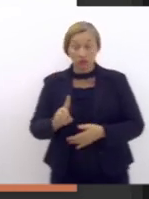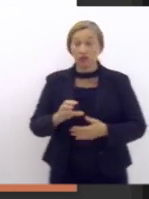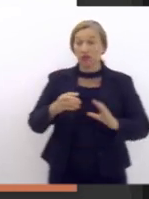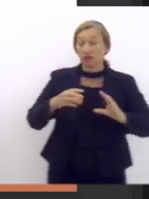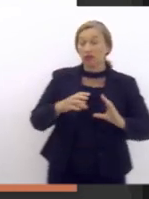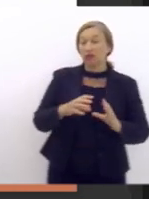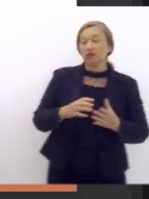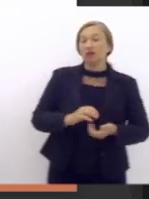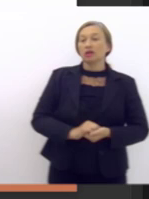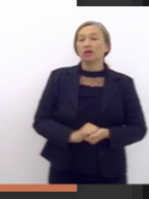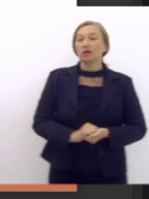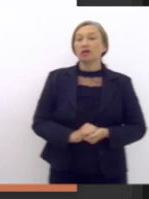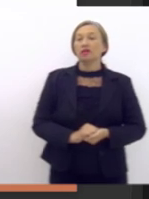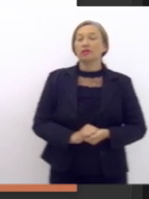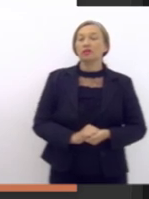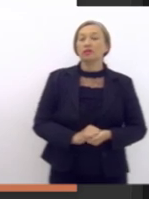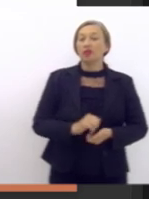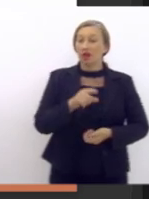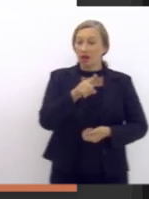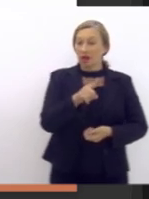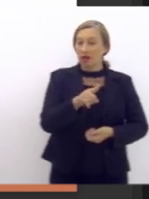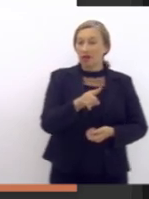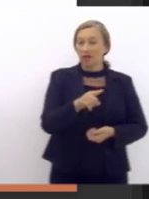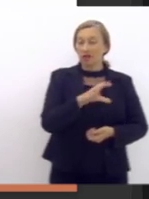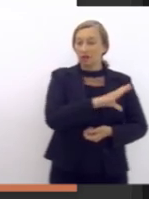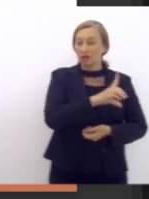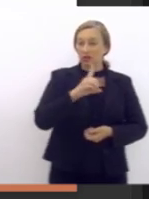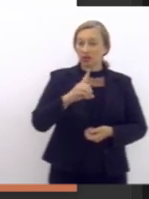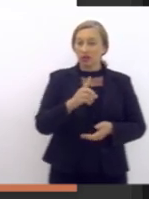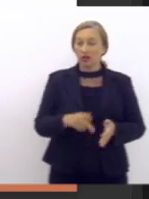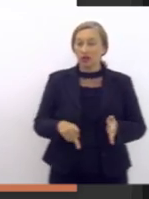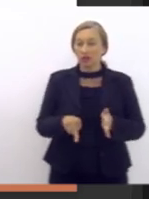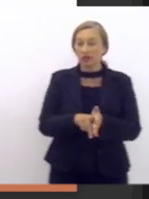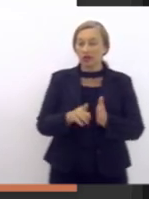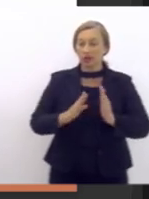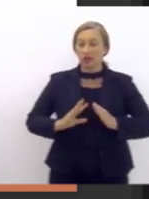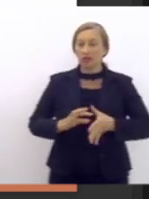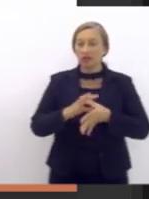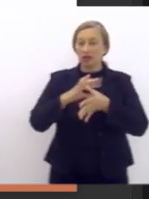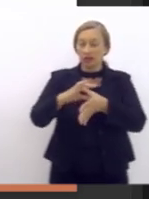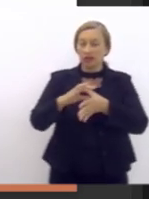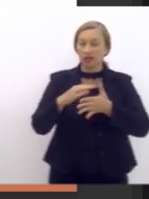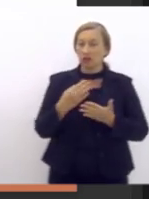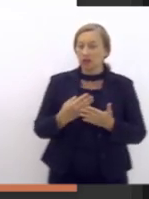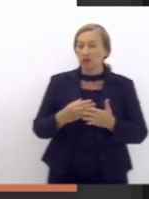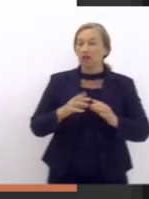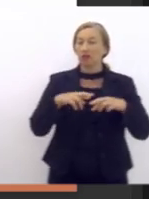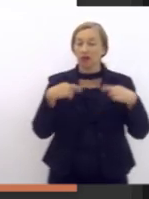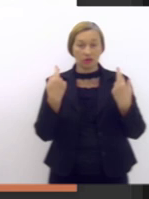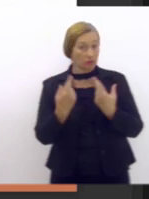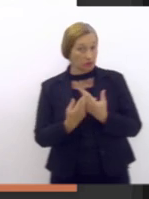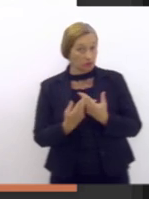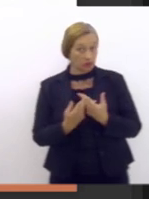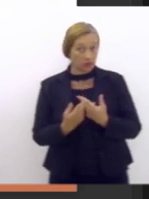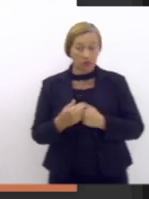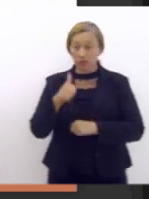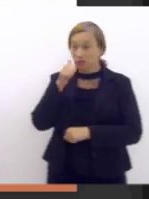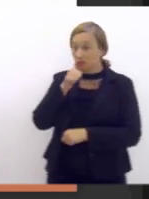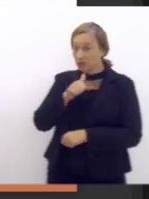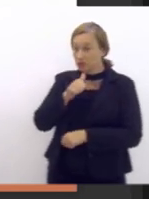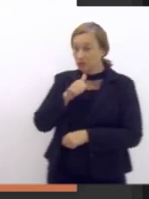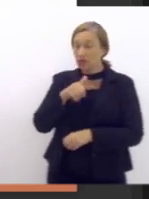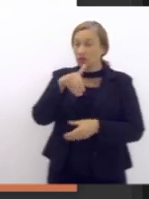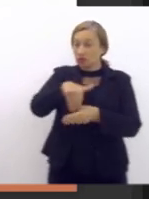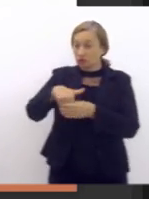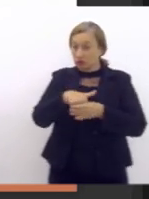Deputados. Essa coordenadora, ela faz parte da reunião do Colégio de Líderes, então ela leva quais são as demandas da bancada feminina de